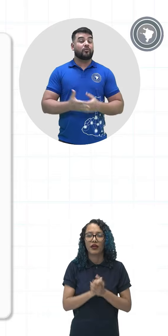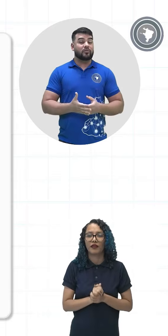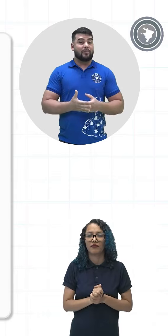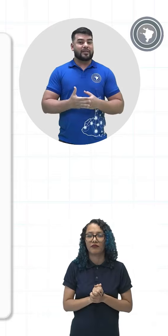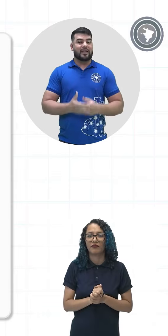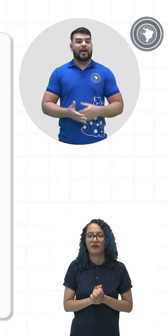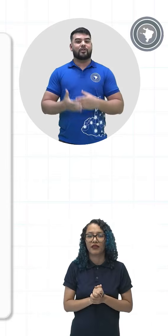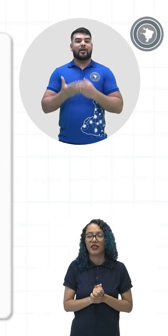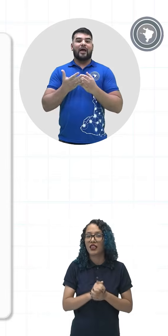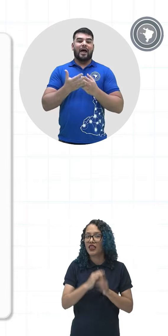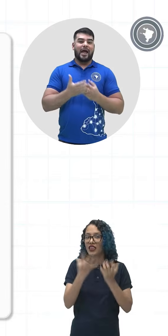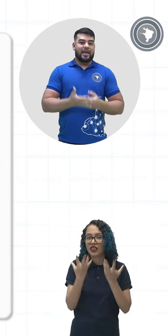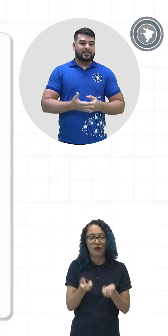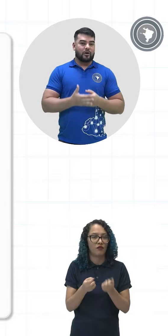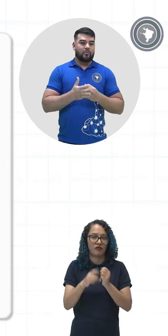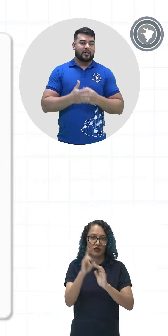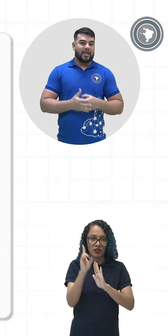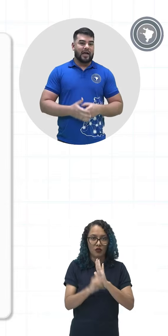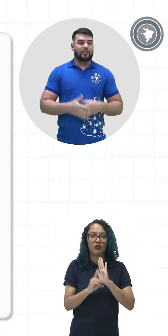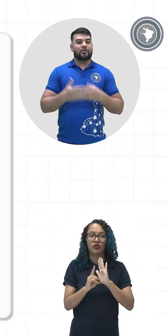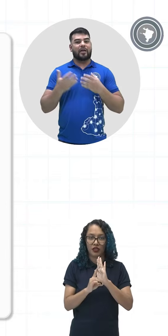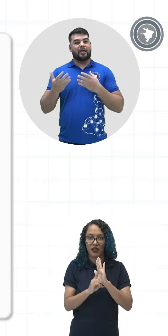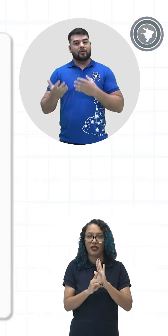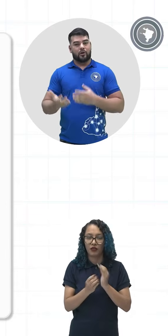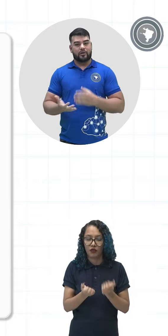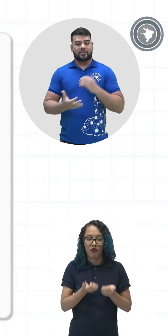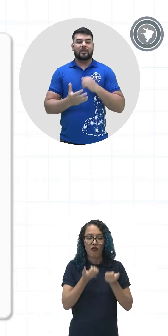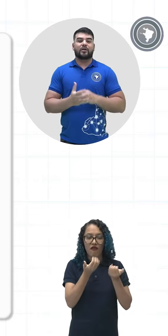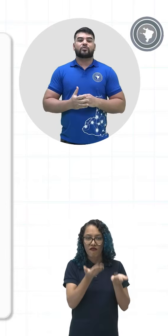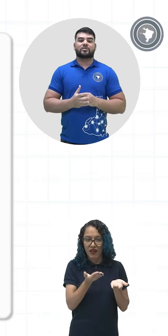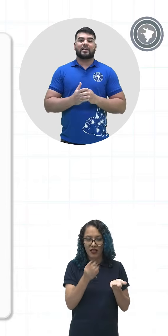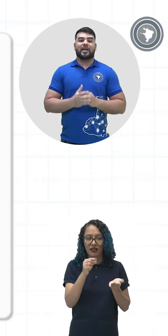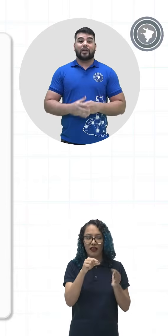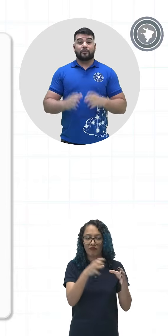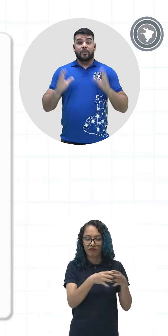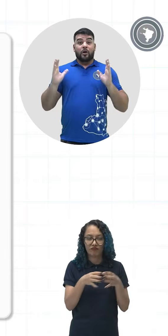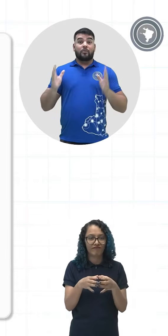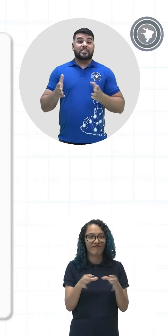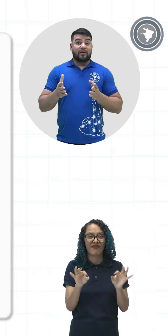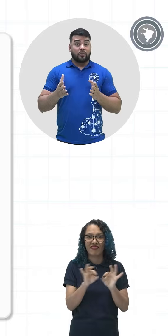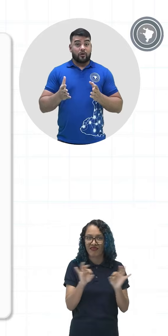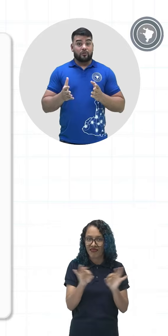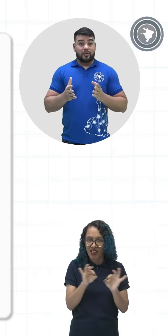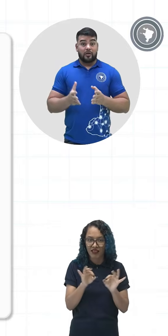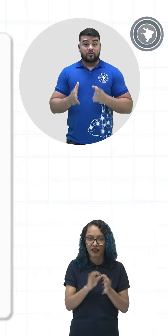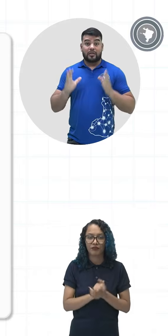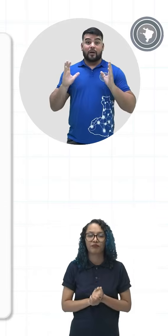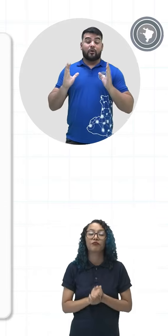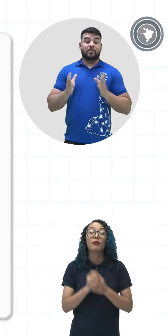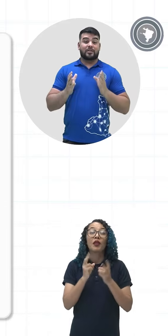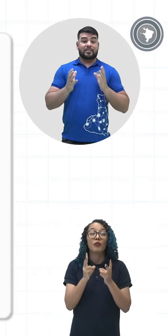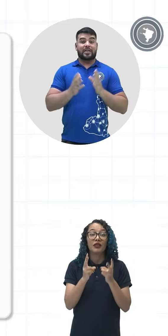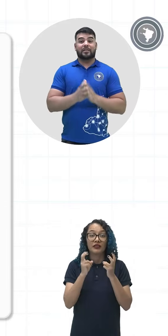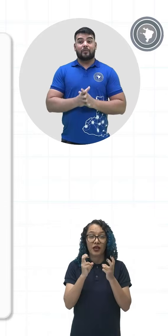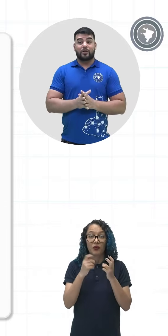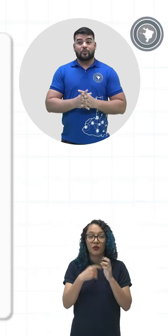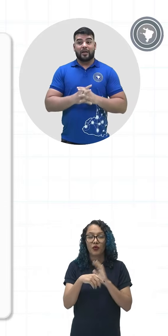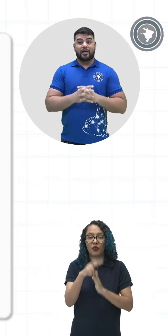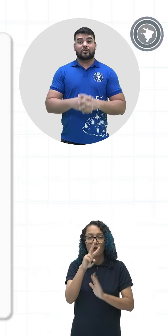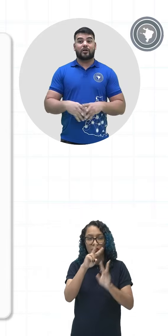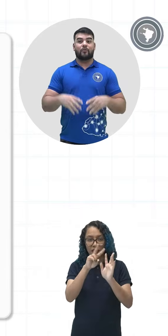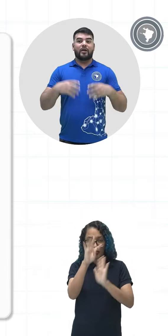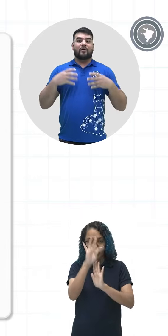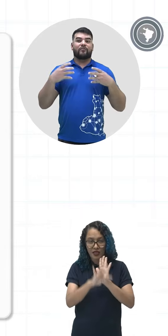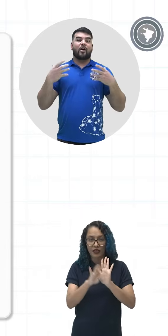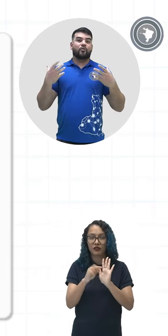direitos fundamentais a essa comunidade em nossa sociedade. Observe que o nosso texto está abordando exatamente